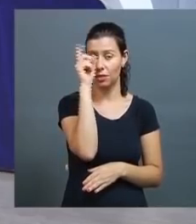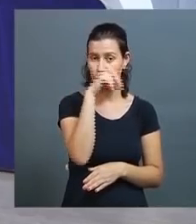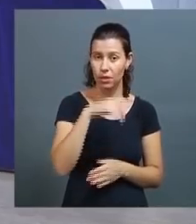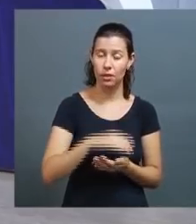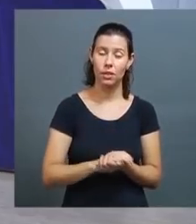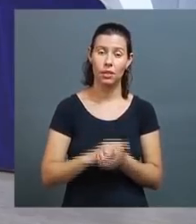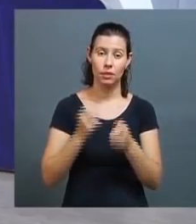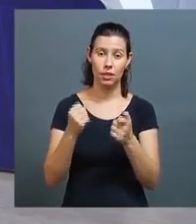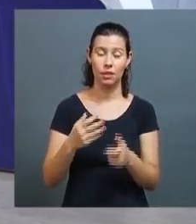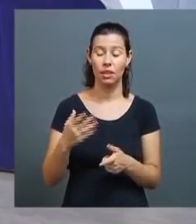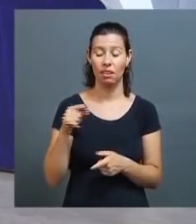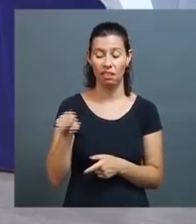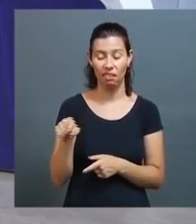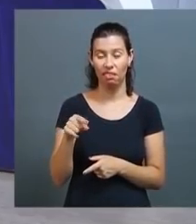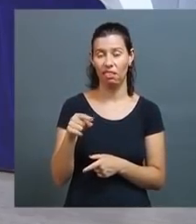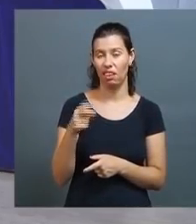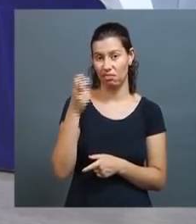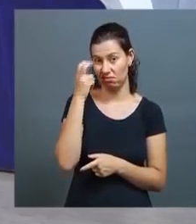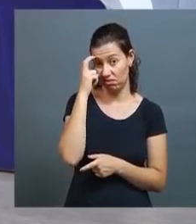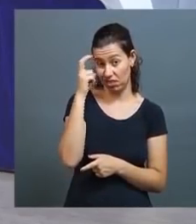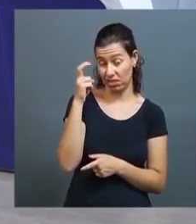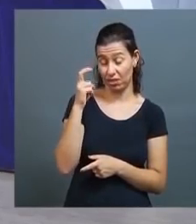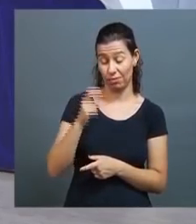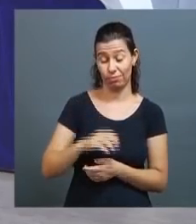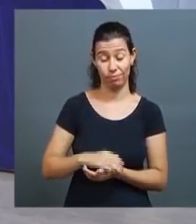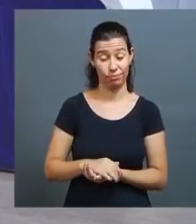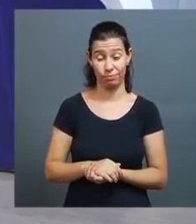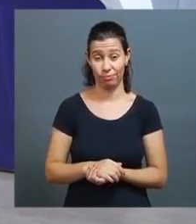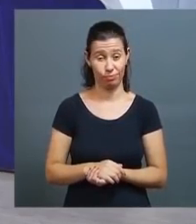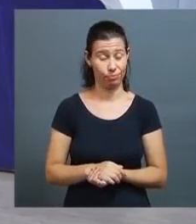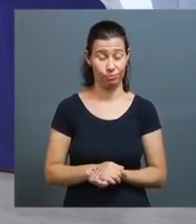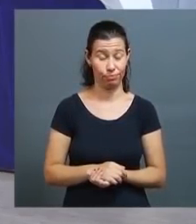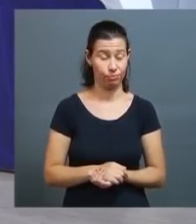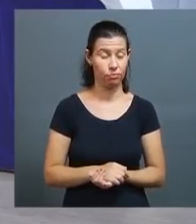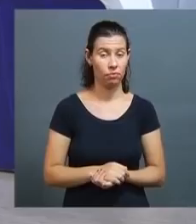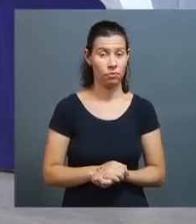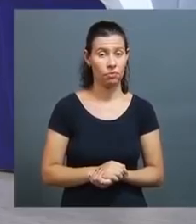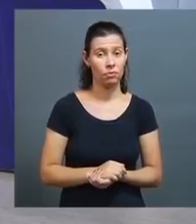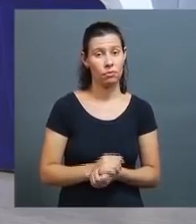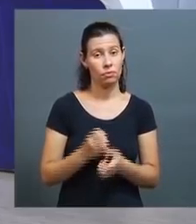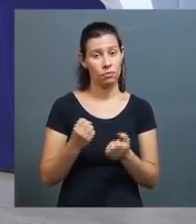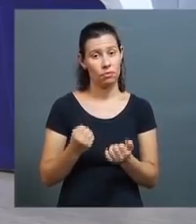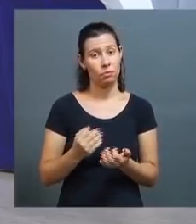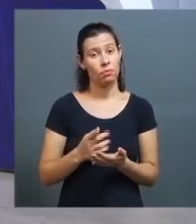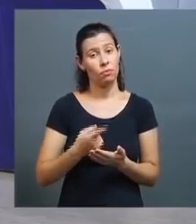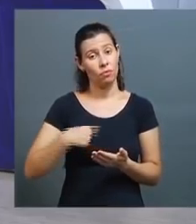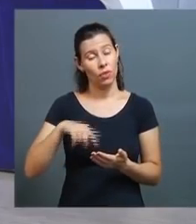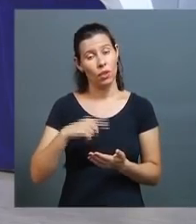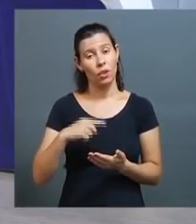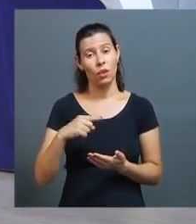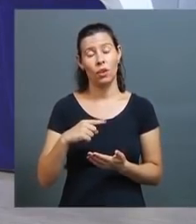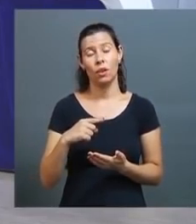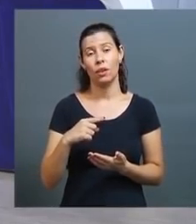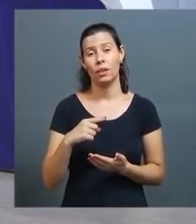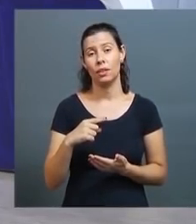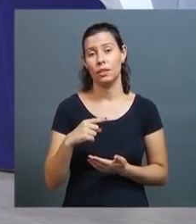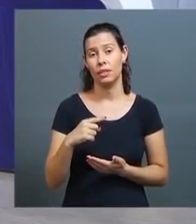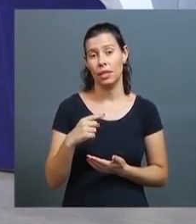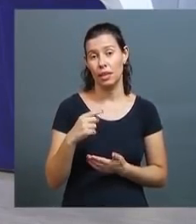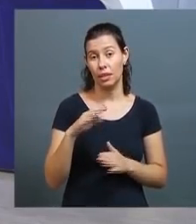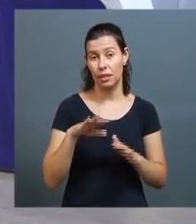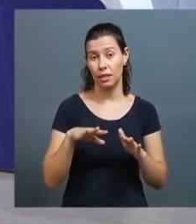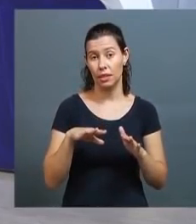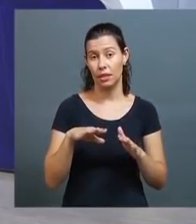uma criança que tem uma deficiência intelectual. A gente tem muitos erros diagnósticos, né? Então, trabalhado com uma criança que tem deficiência intelectual,